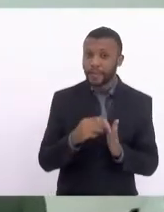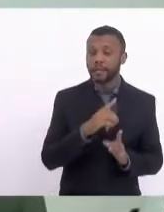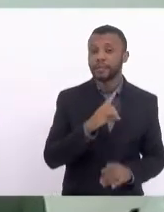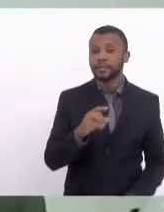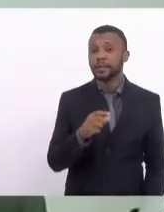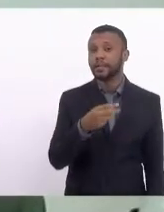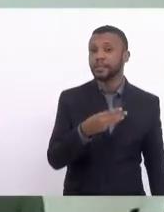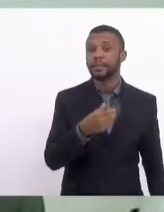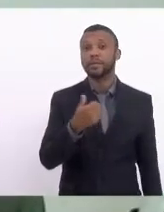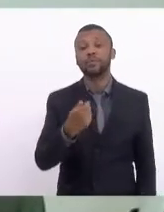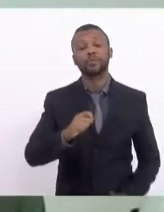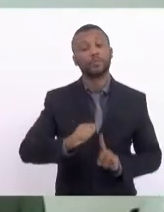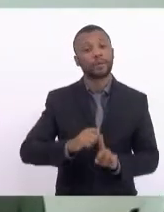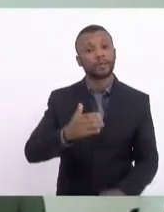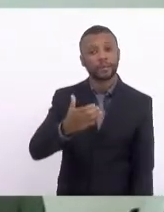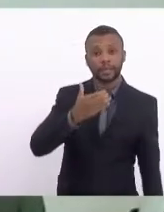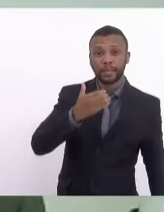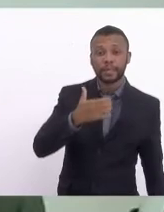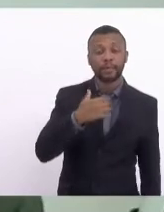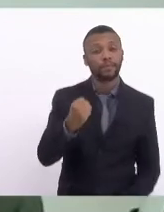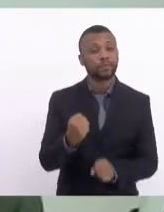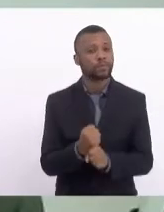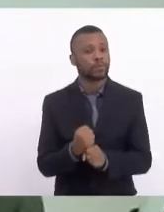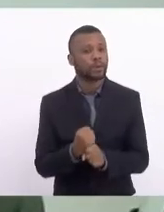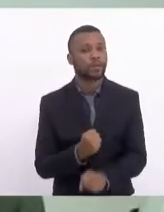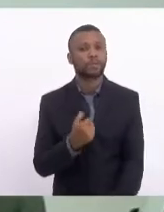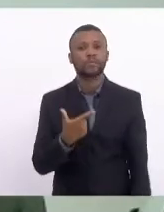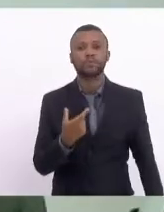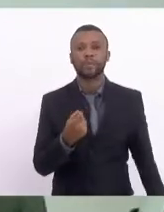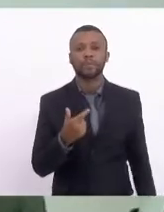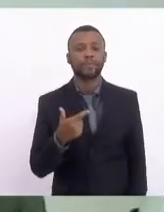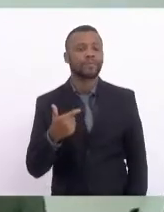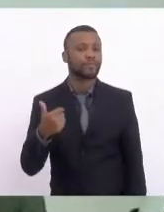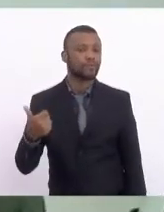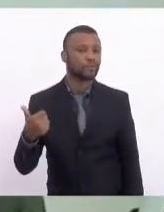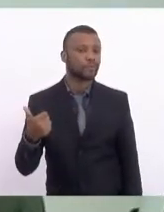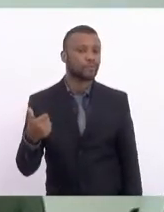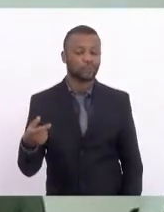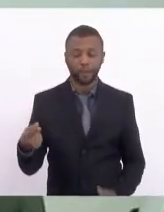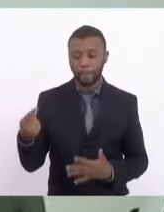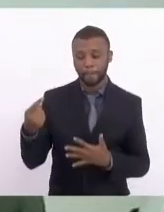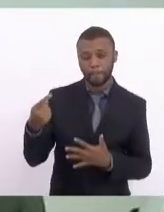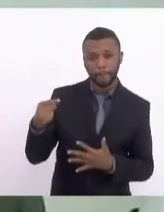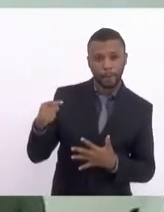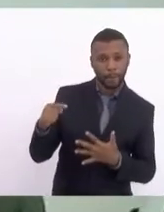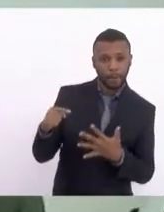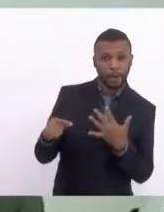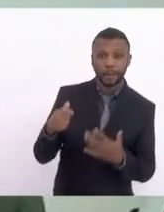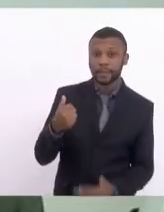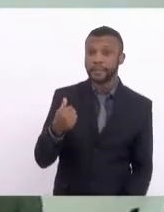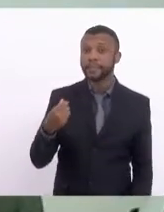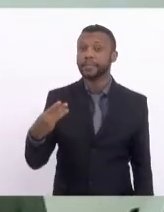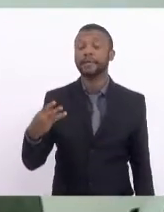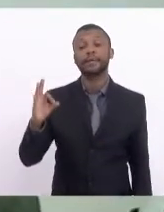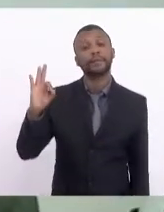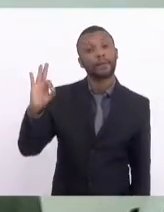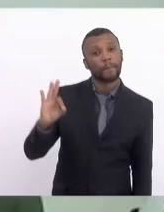de 2021, dos quais 13%, isto